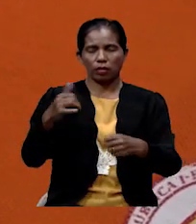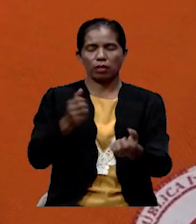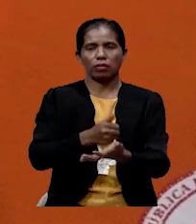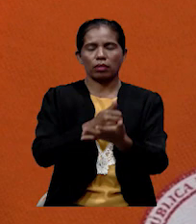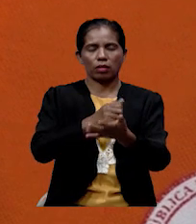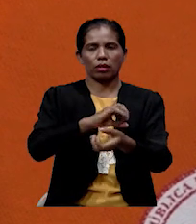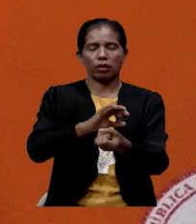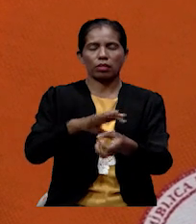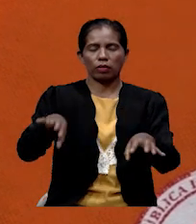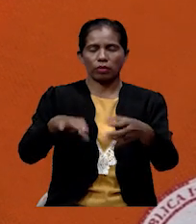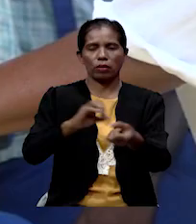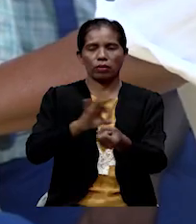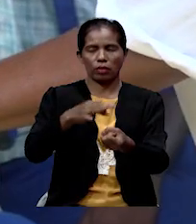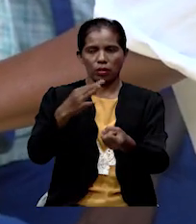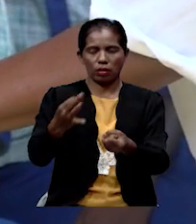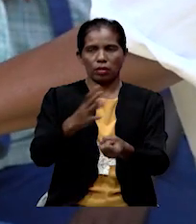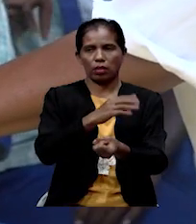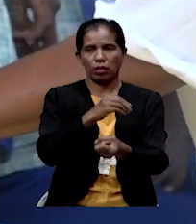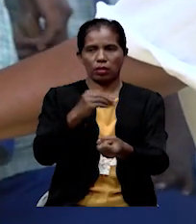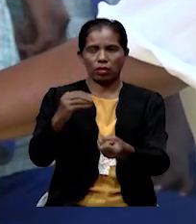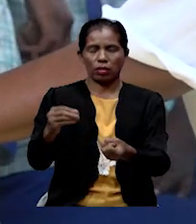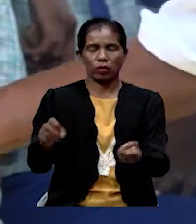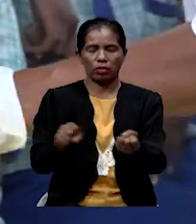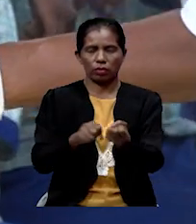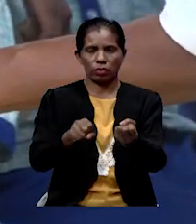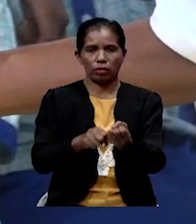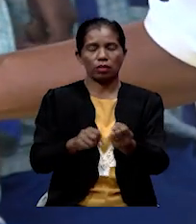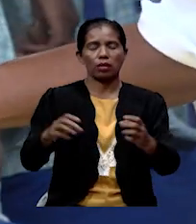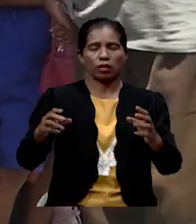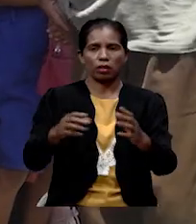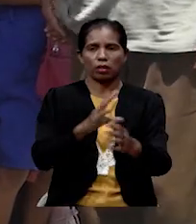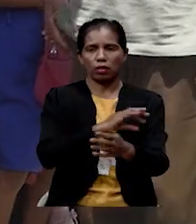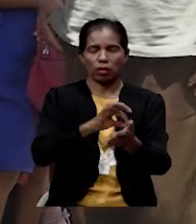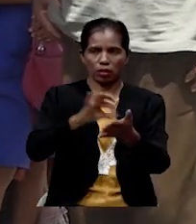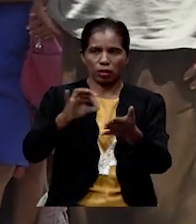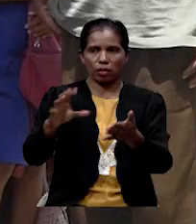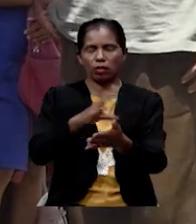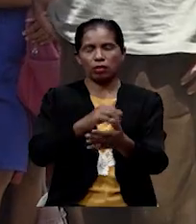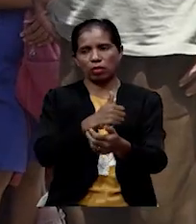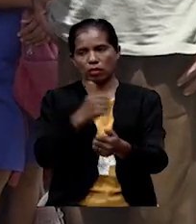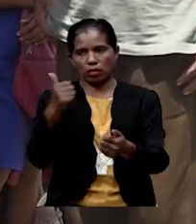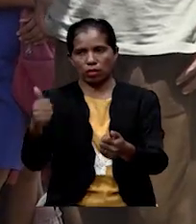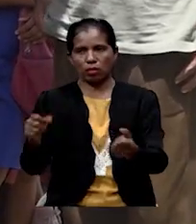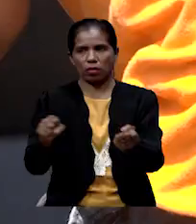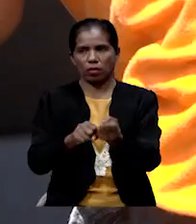COVID-19, isolamento, quarentena, reforça vacinator, resisto no mo sira selu que nebe